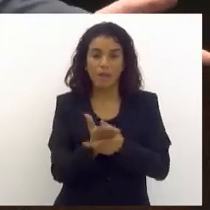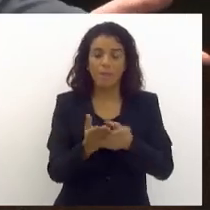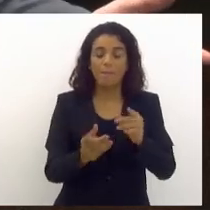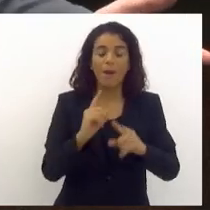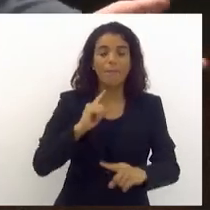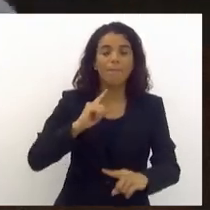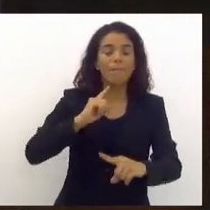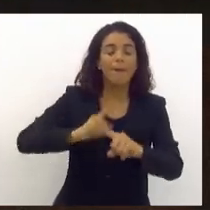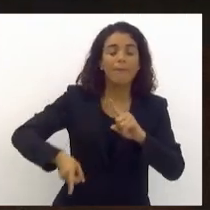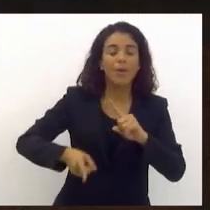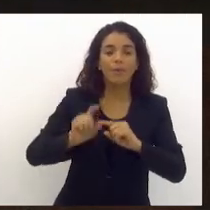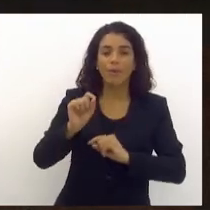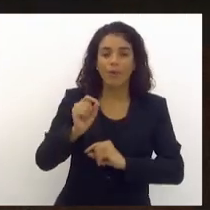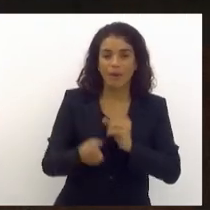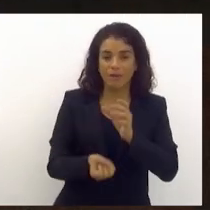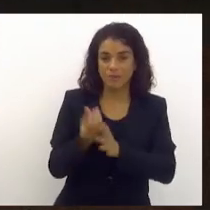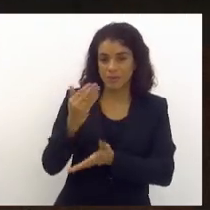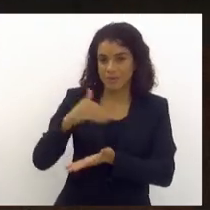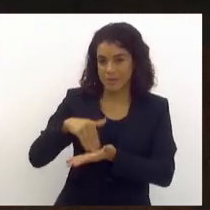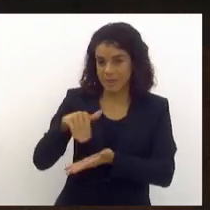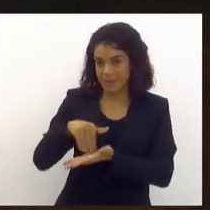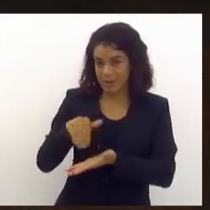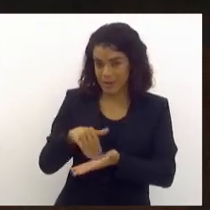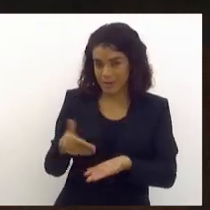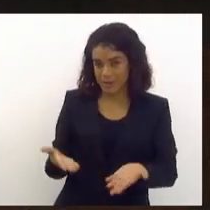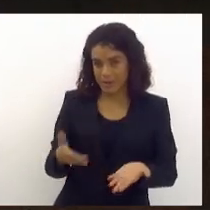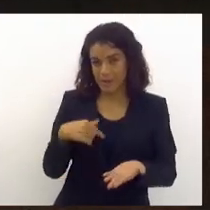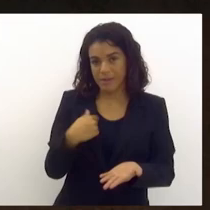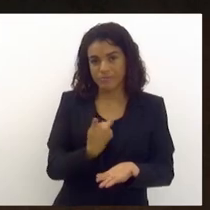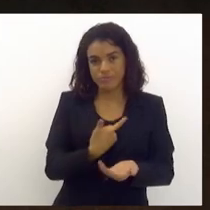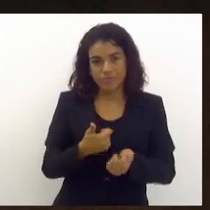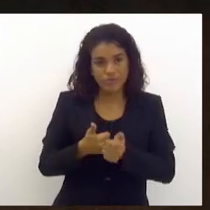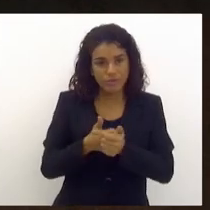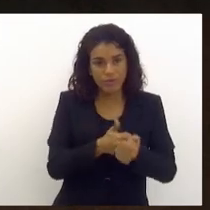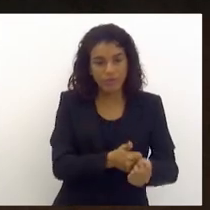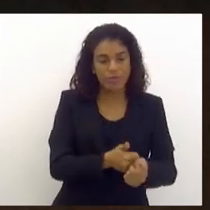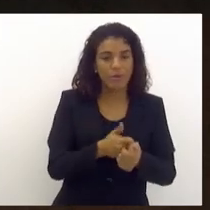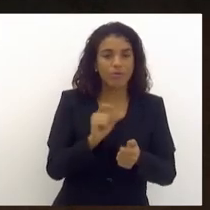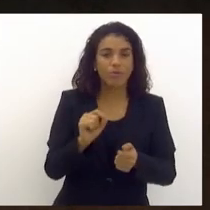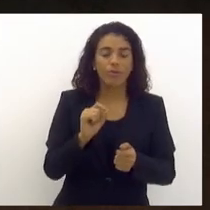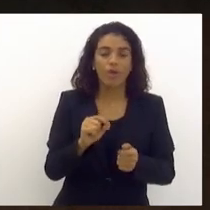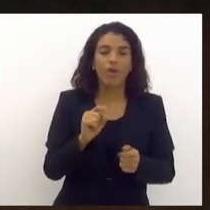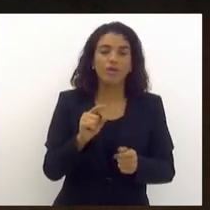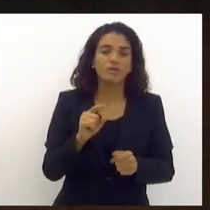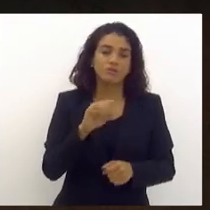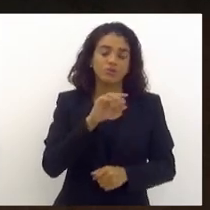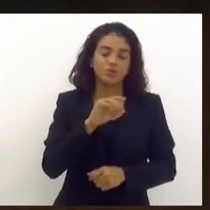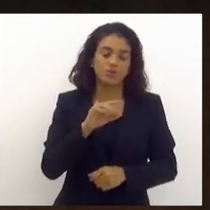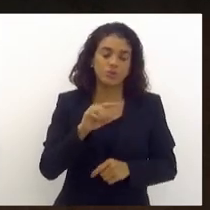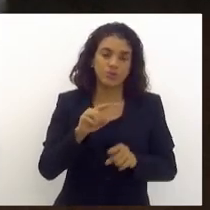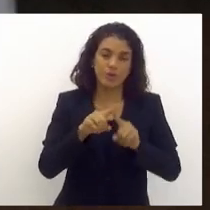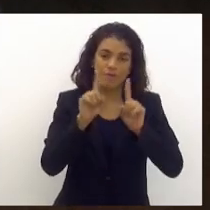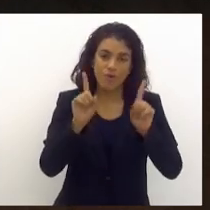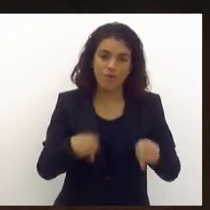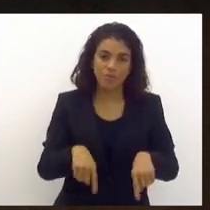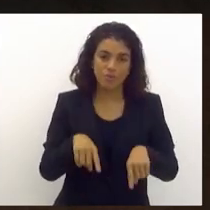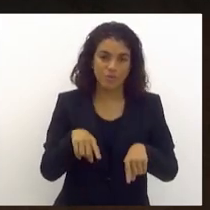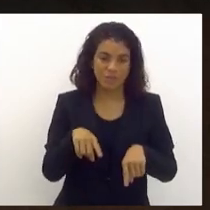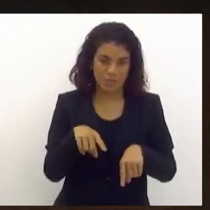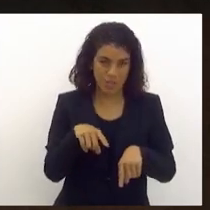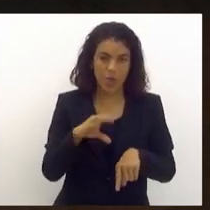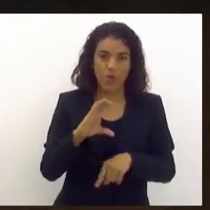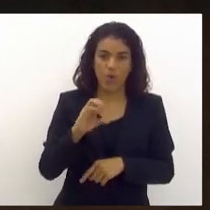secretaria. A gente tem acompanhado como a lógica dos cargos comissionados continua uma lógica